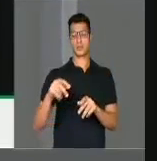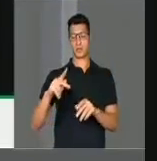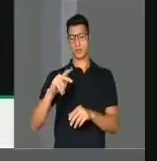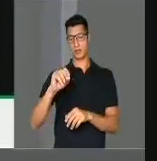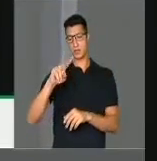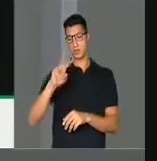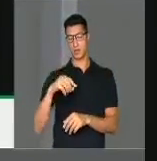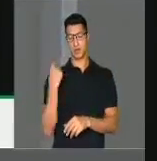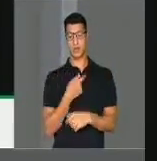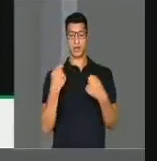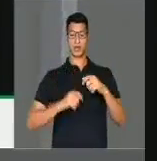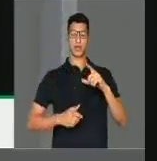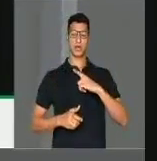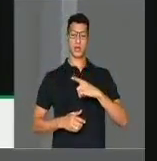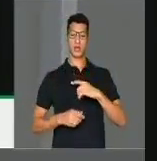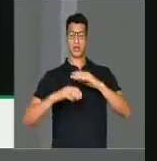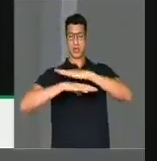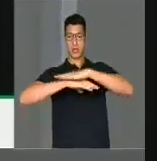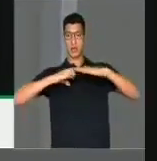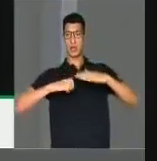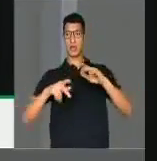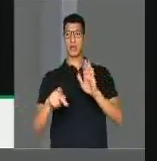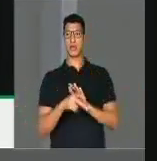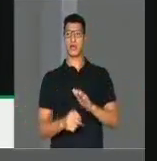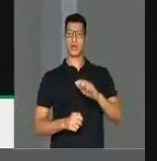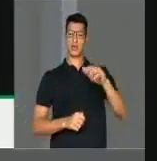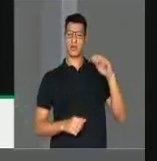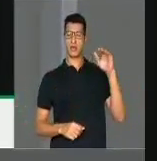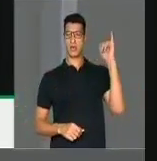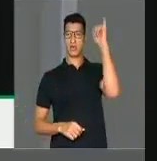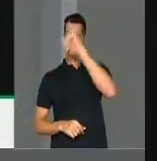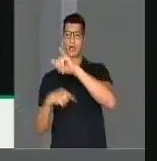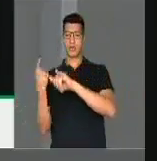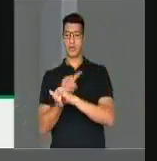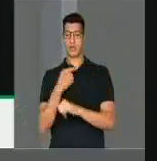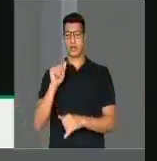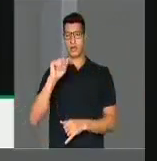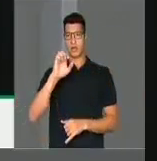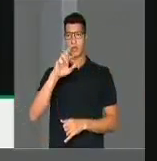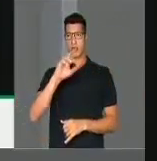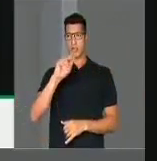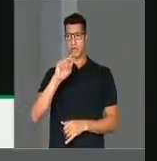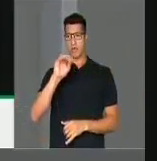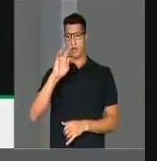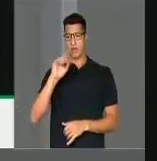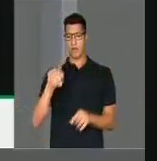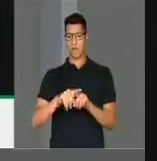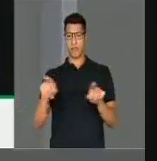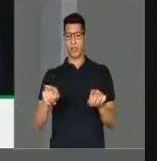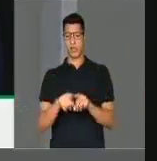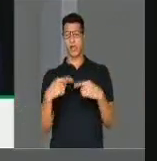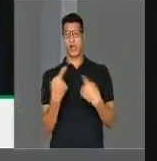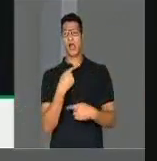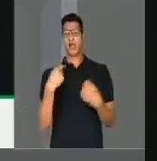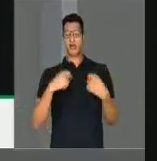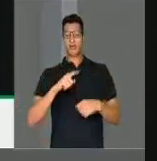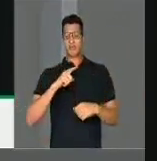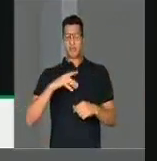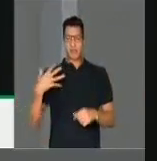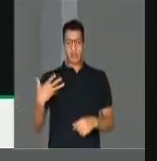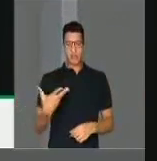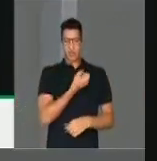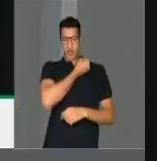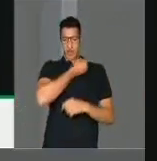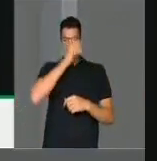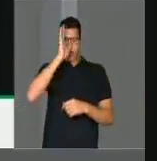dos portos. Nós precisamos ter uma infraestrutura aérea dos nossos aeroportos, mas como também nós temos